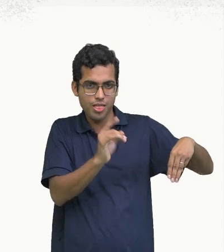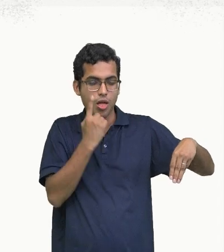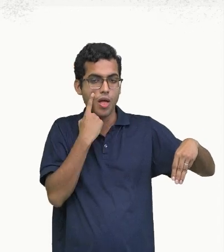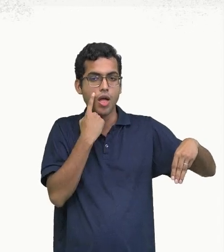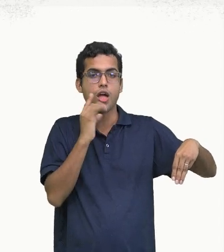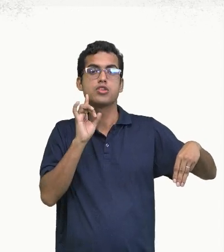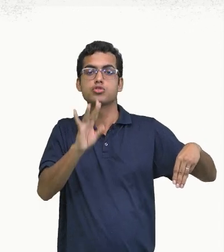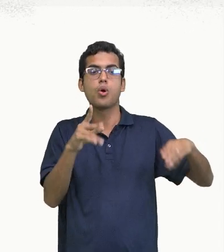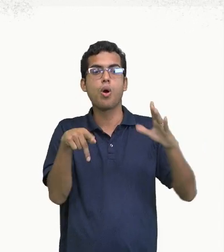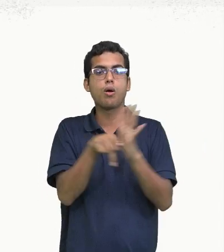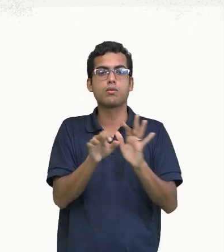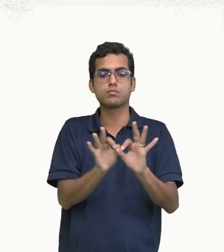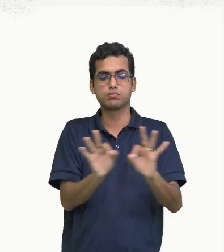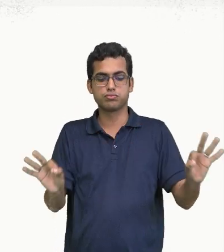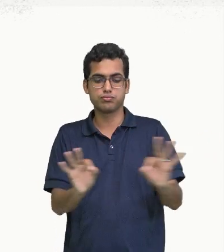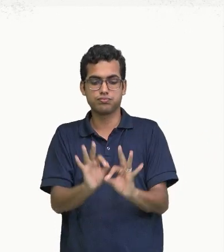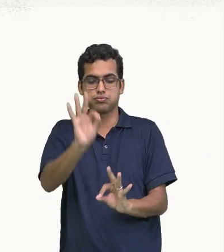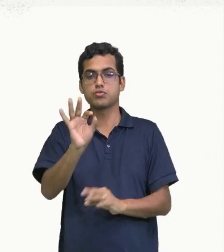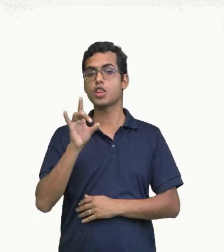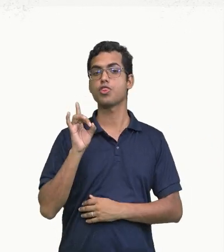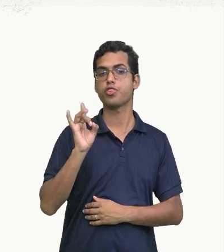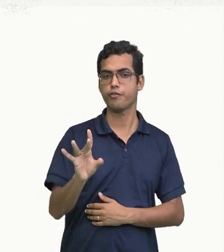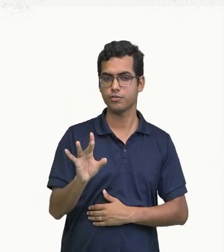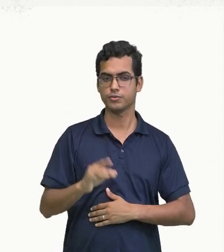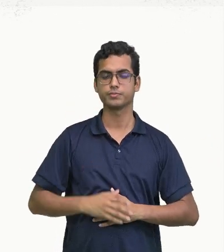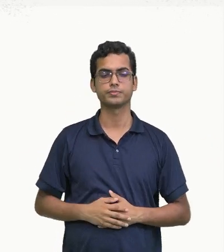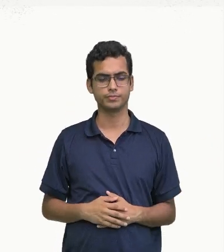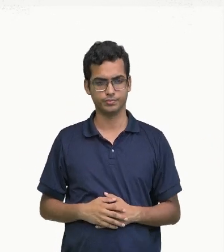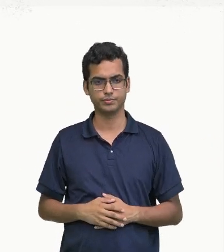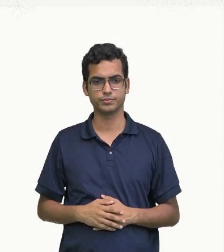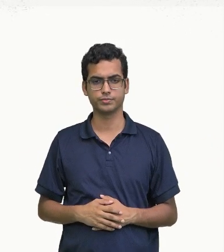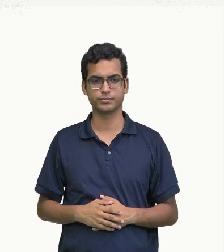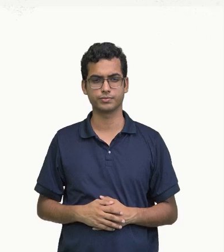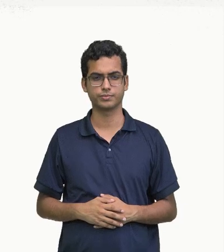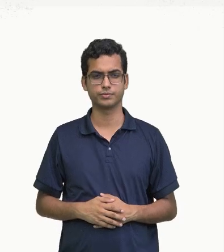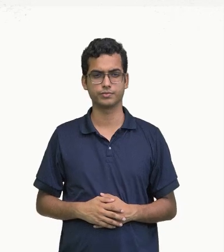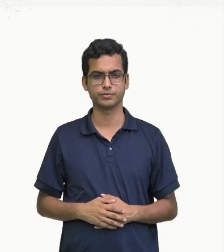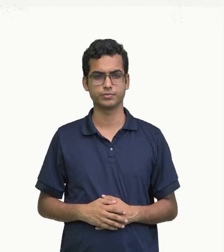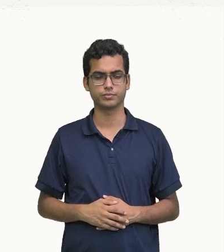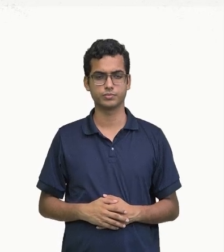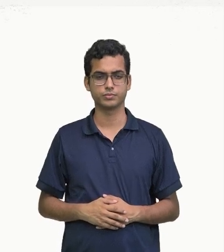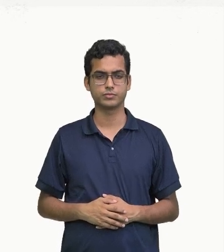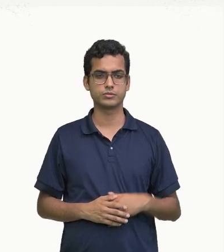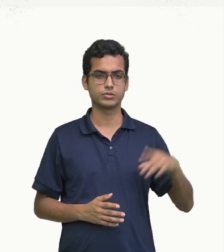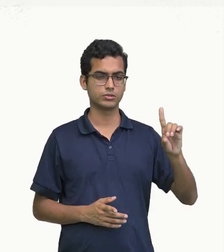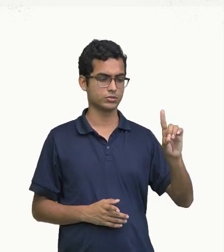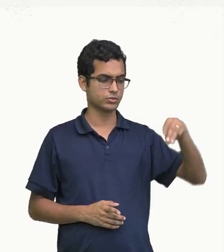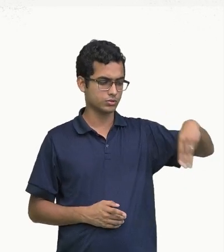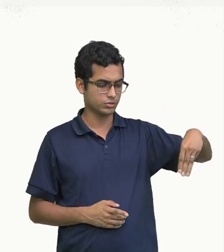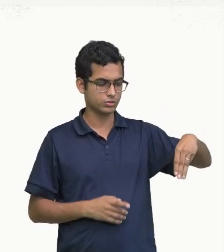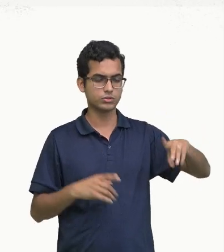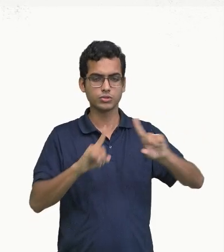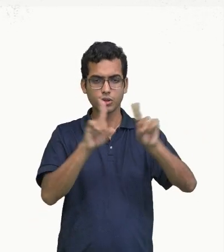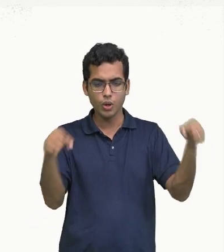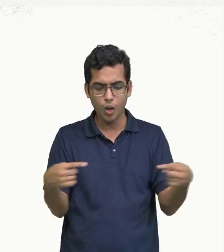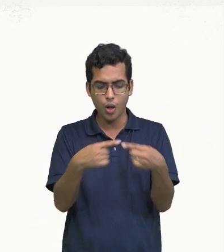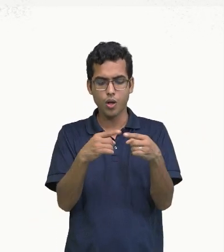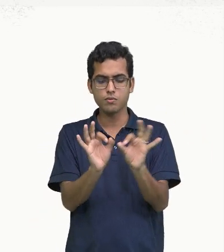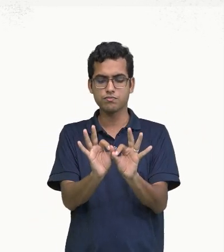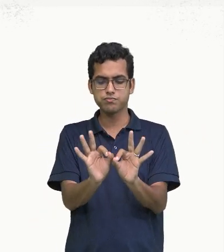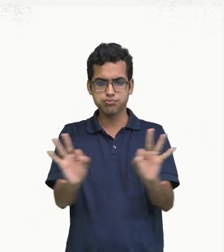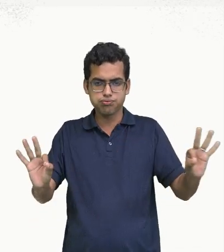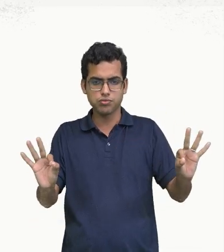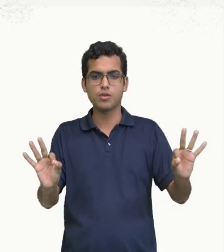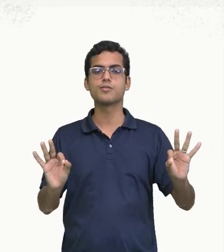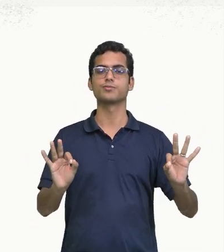de comprimento, porque o decímetro ele vai se relacionar ali a uma linha, a uma reta. Por isso que ele não